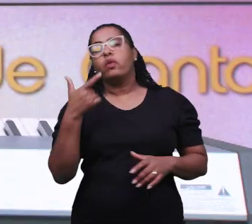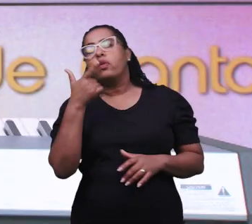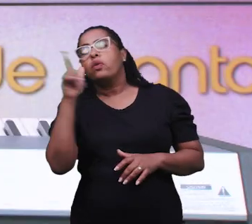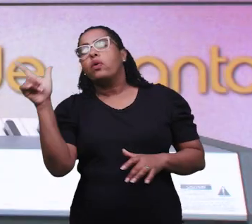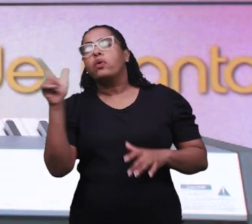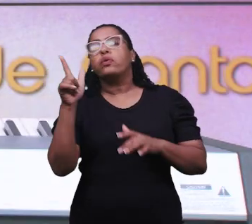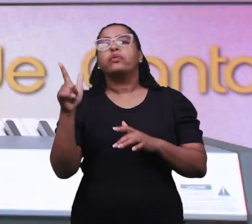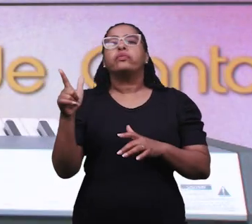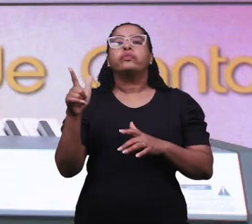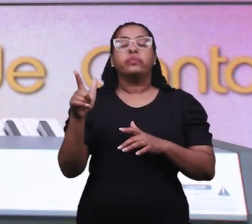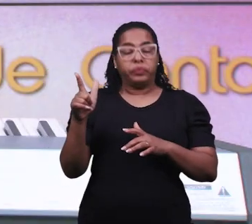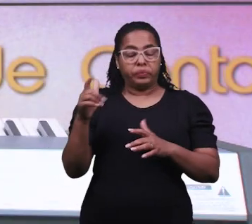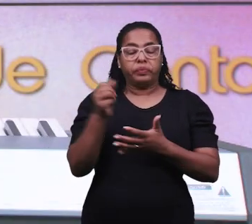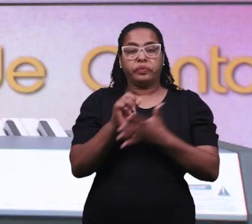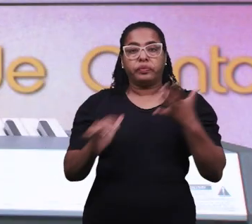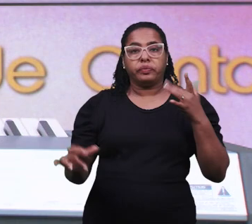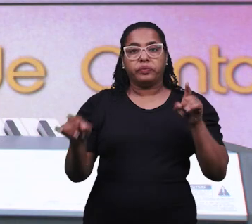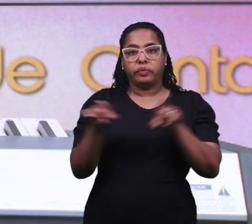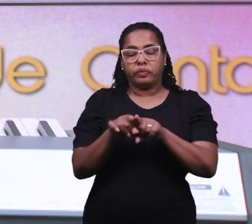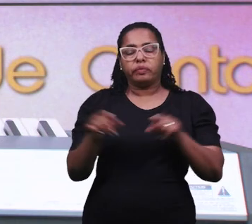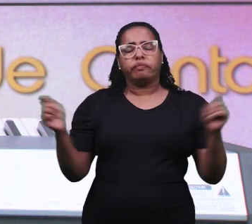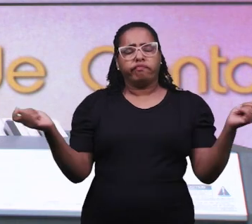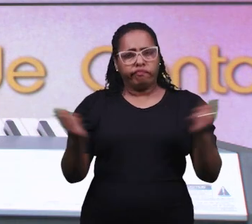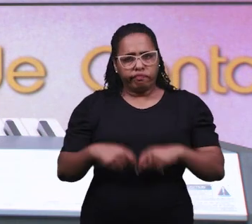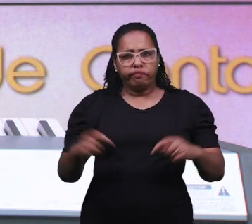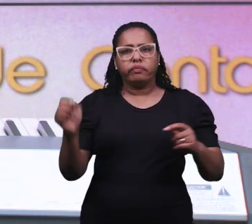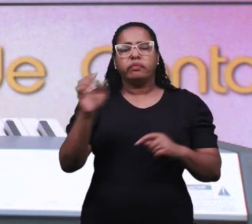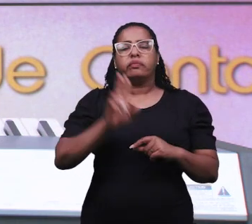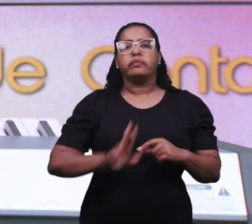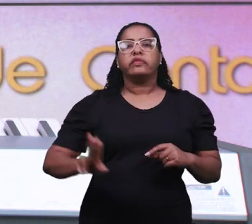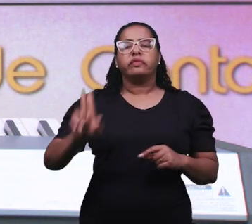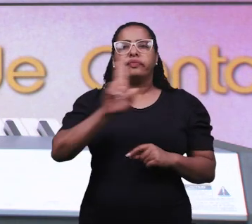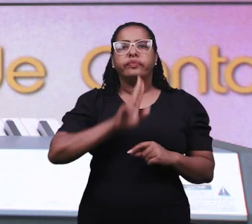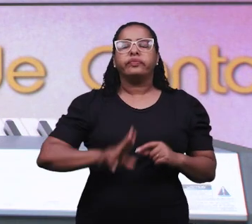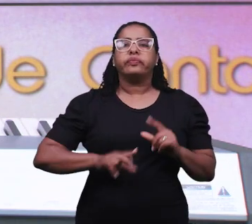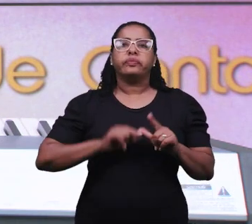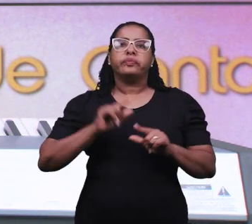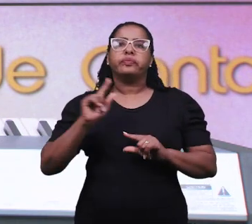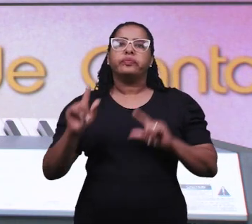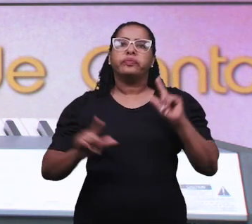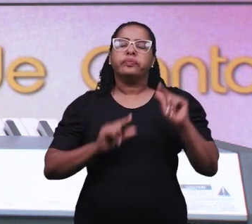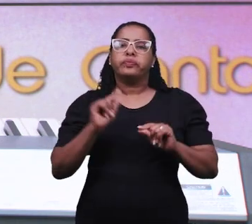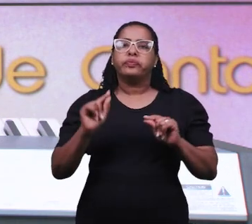Outro exercício que também podemos usar é